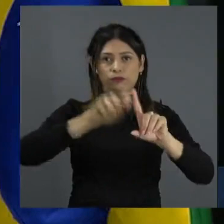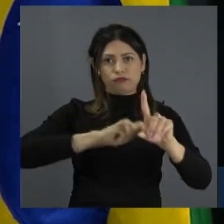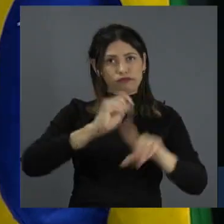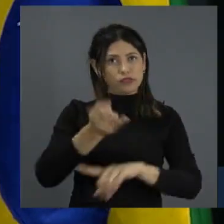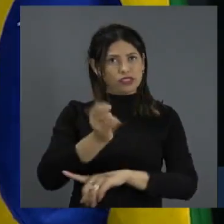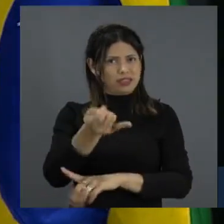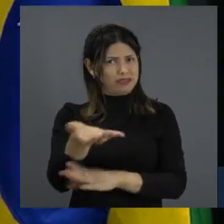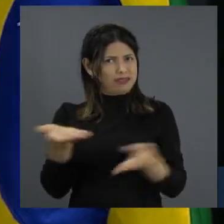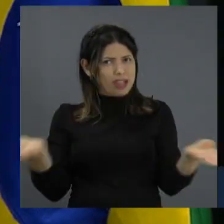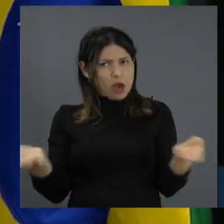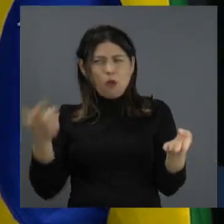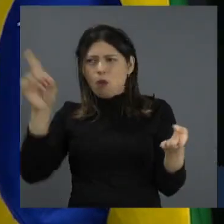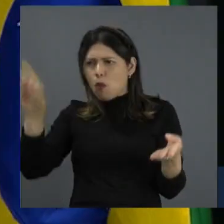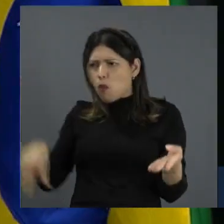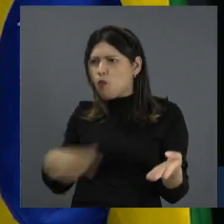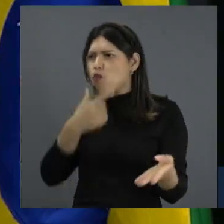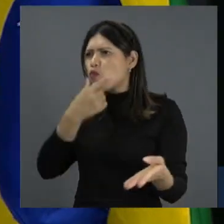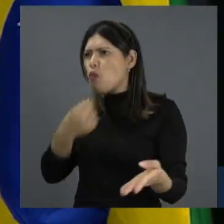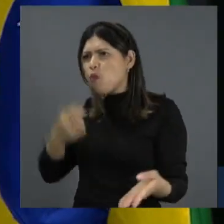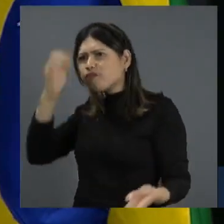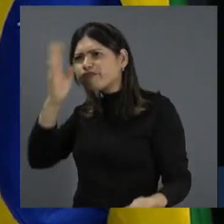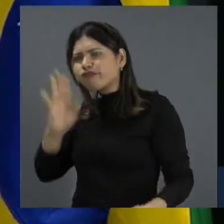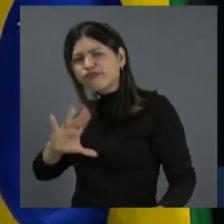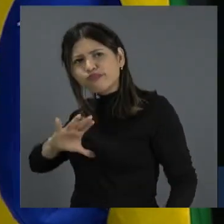Esse brasileiro de coragem